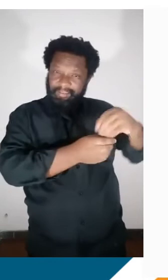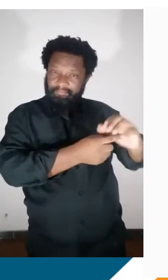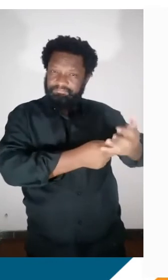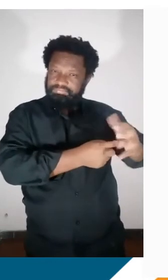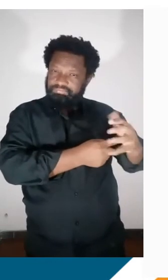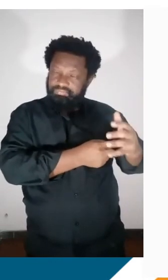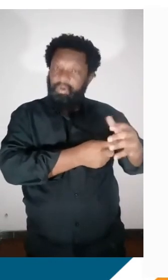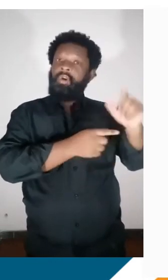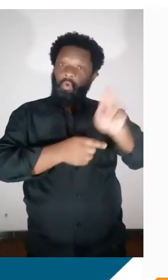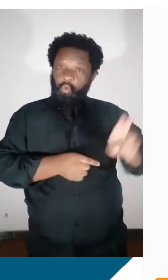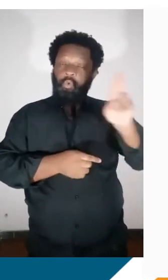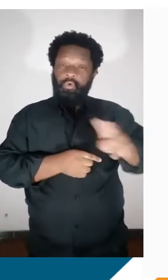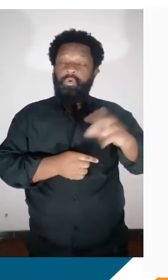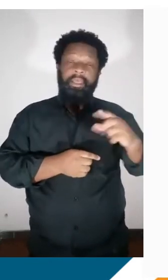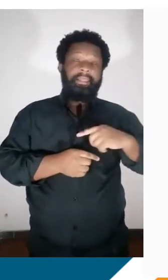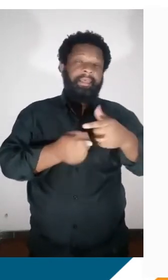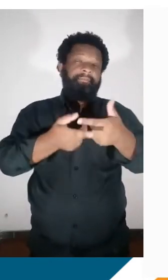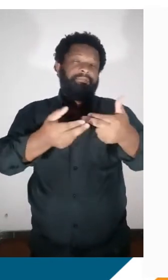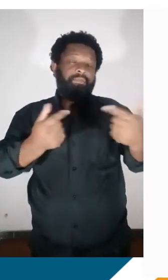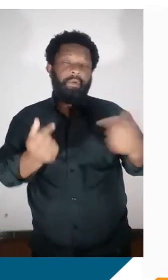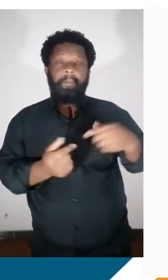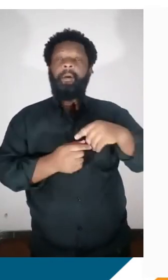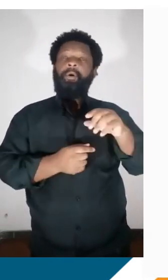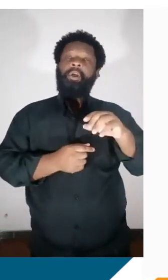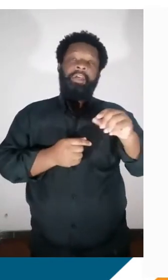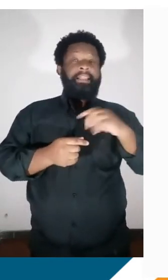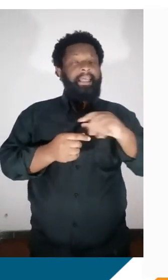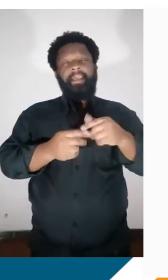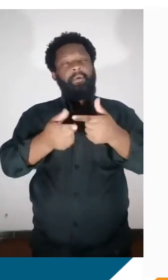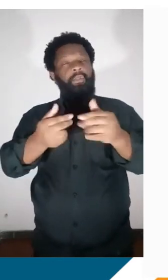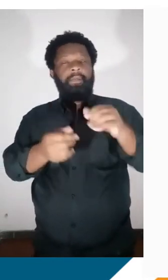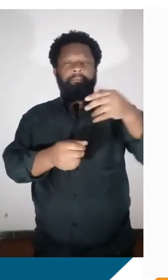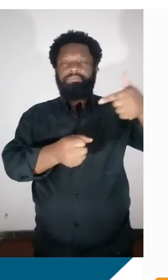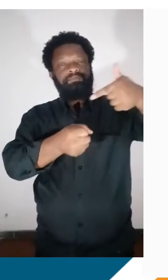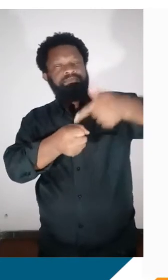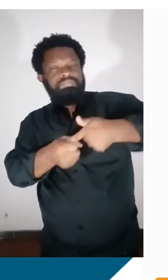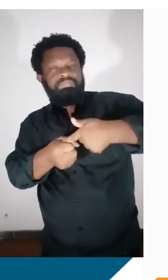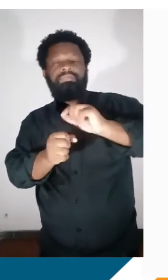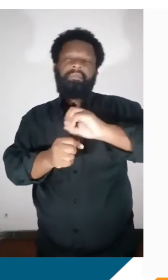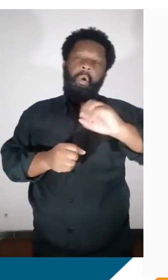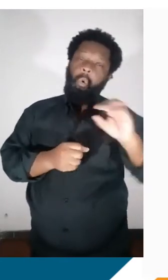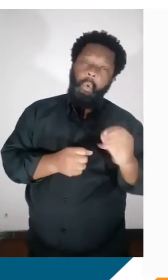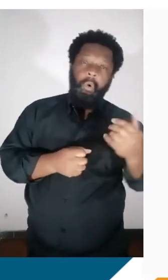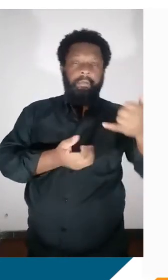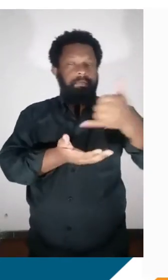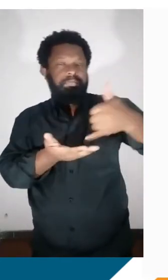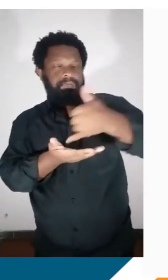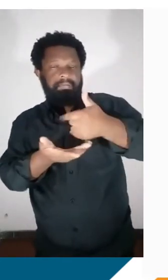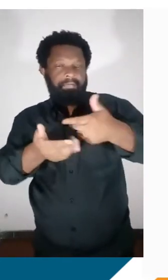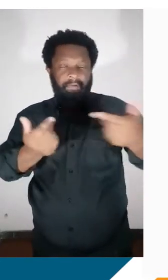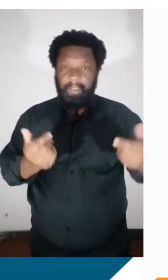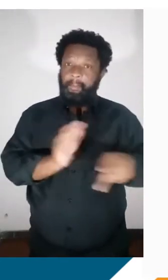que pode utilizar o ciclo Otto, pode utilizar o ciclo diesel, ou seja, usar gasolina como combustível, ou usar diesel como